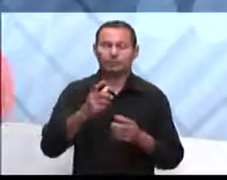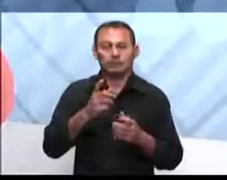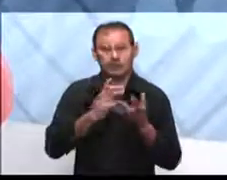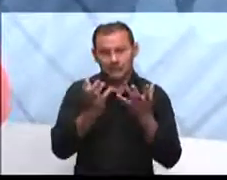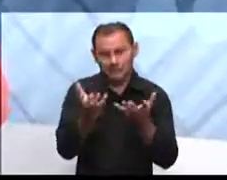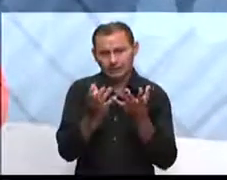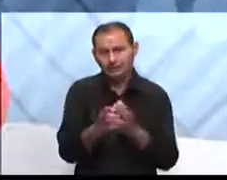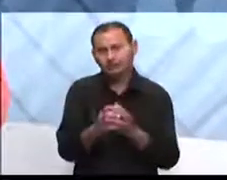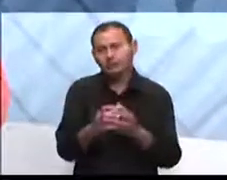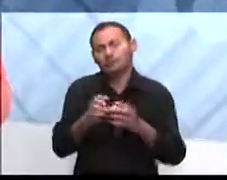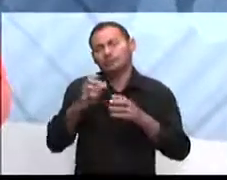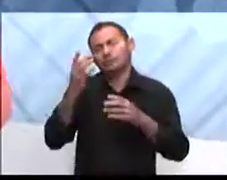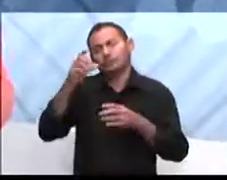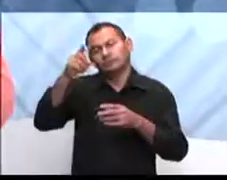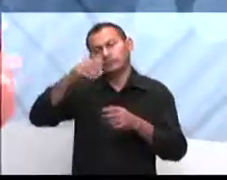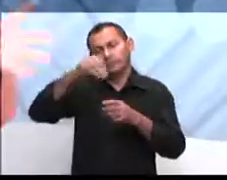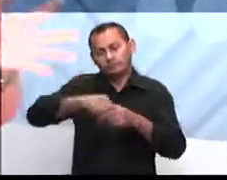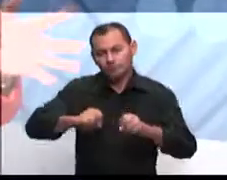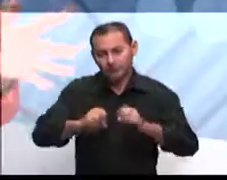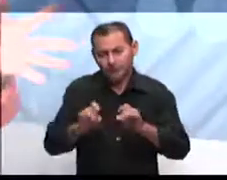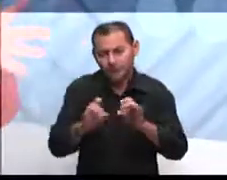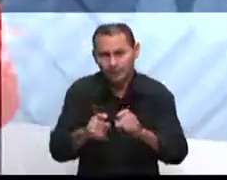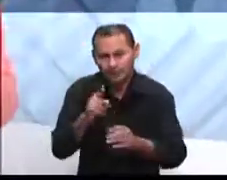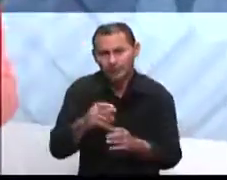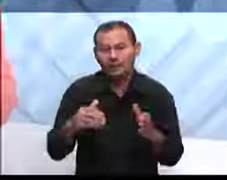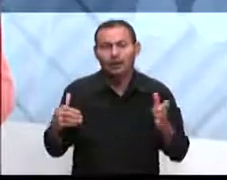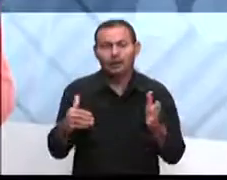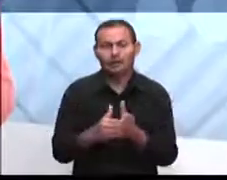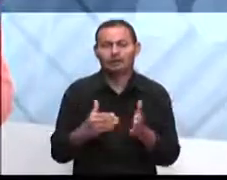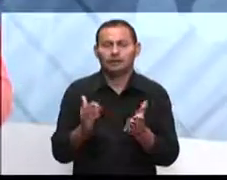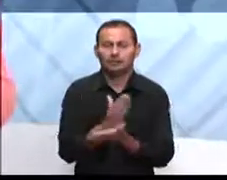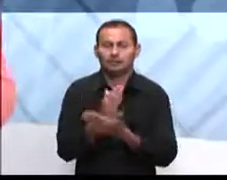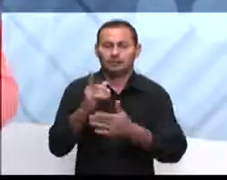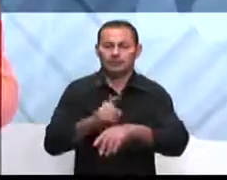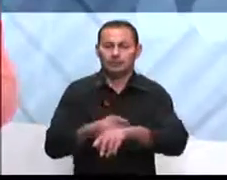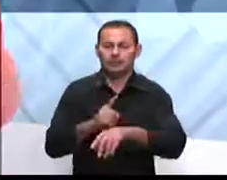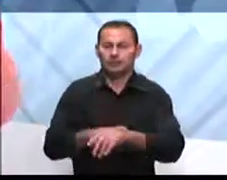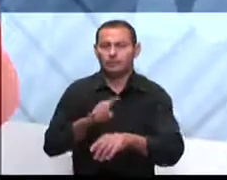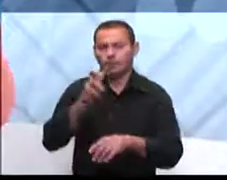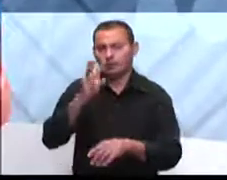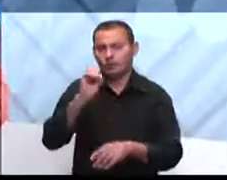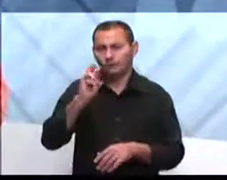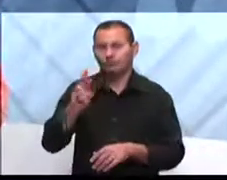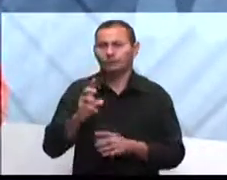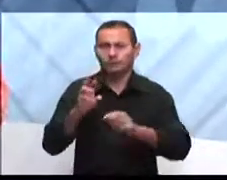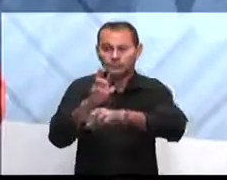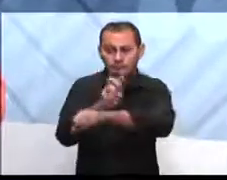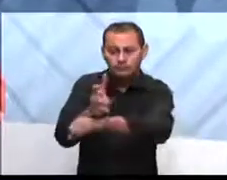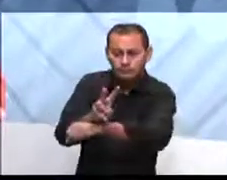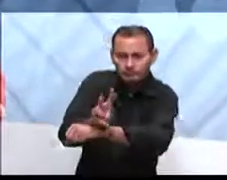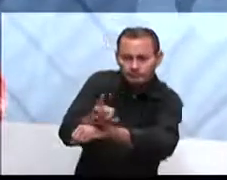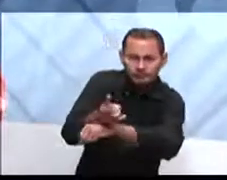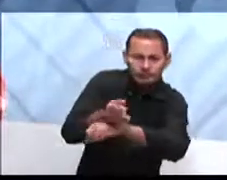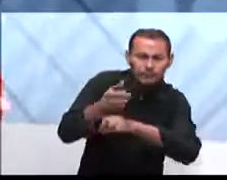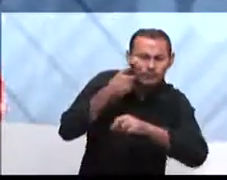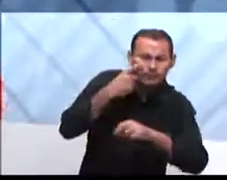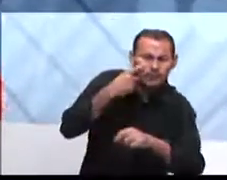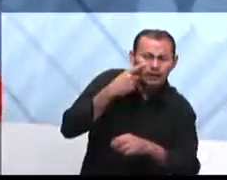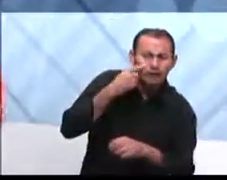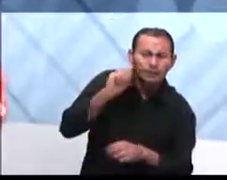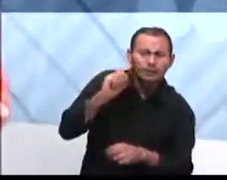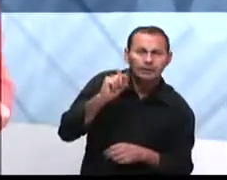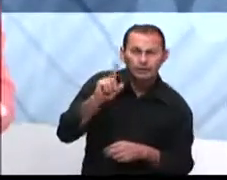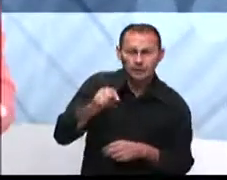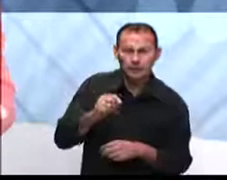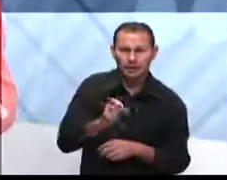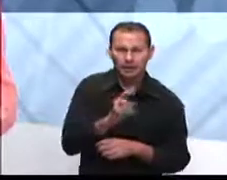né? Lancei no mercado. Então, até um certo período, vou monitorar, né? Será que